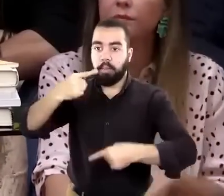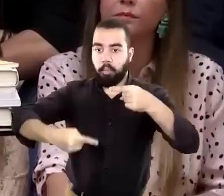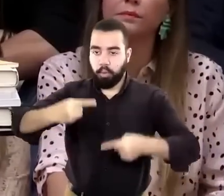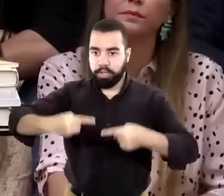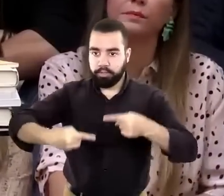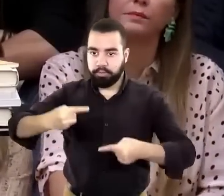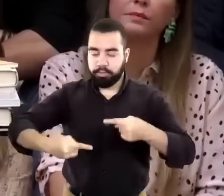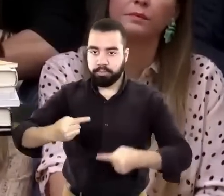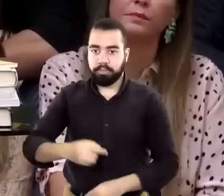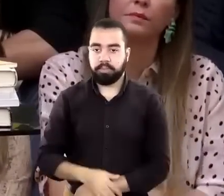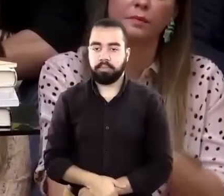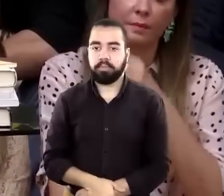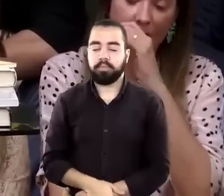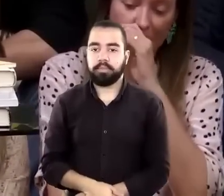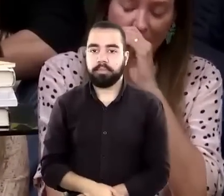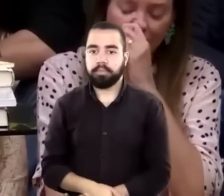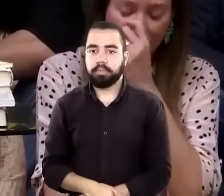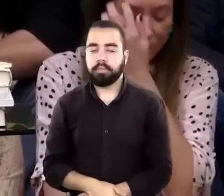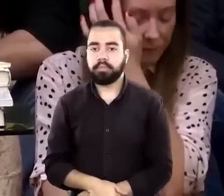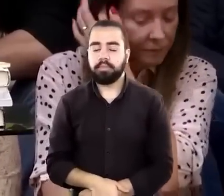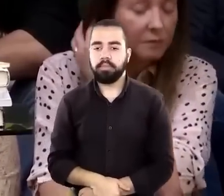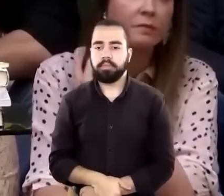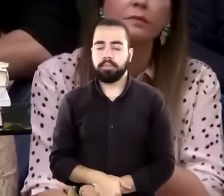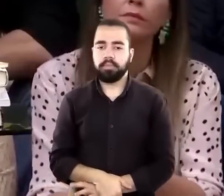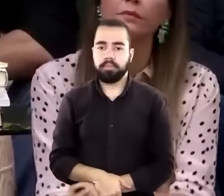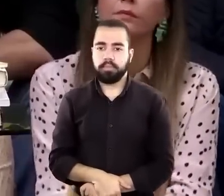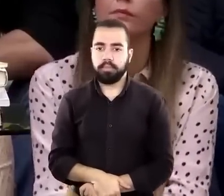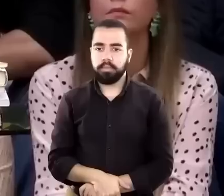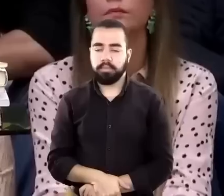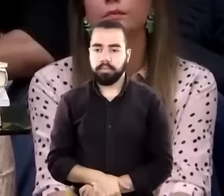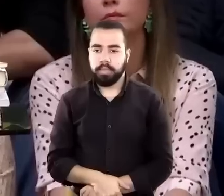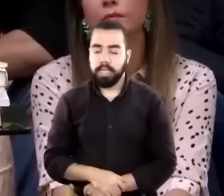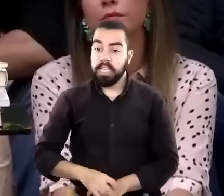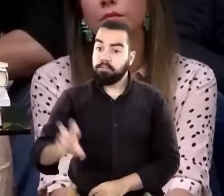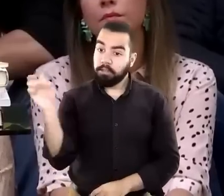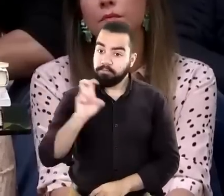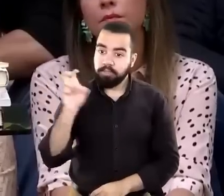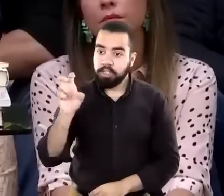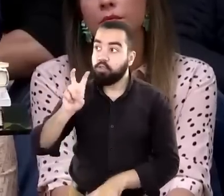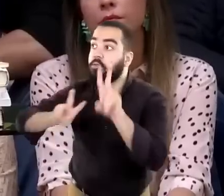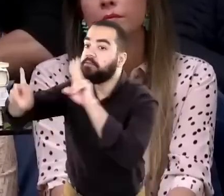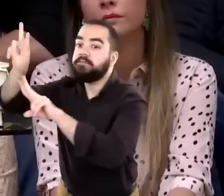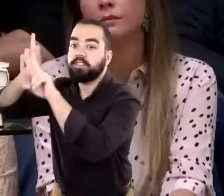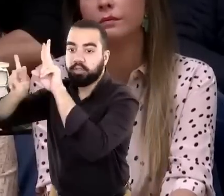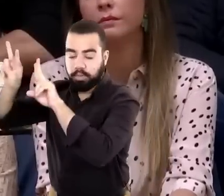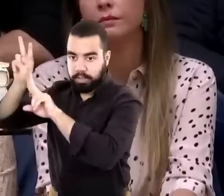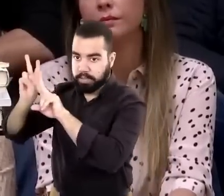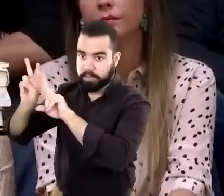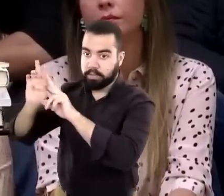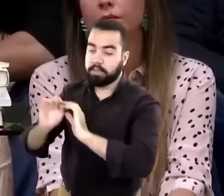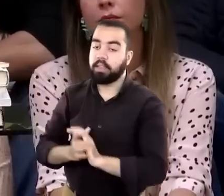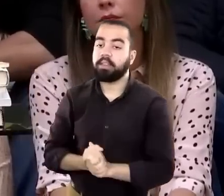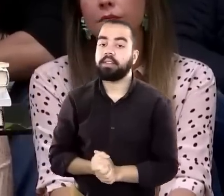o Apocalipse do Antigo Testamento, por causa das muitas visões que temos, esta é a quinta visão, e aqui tem algumas coisas que precisam ser